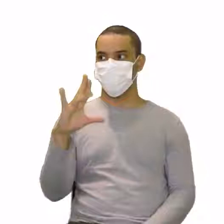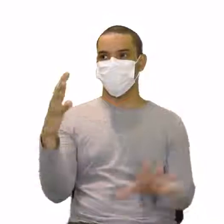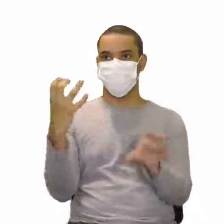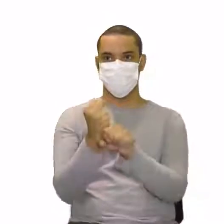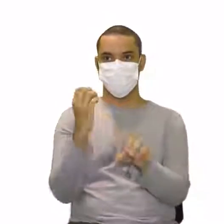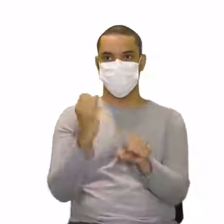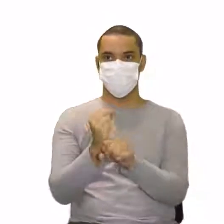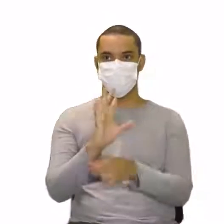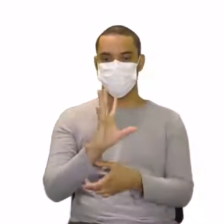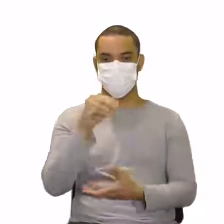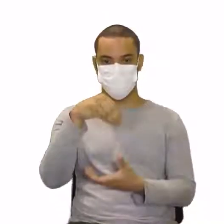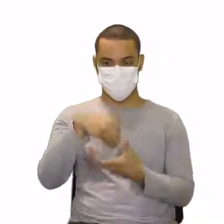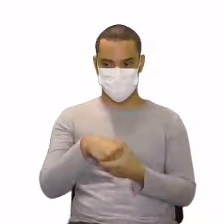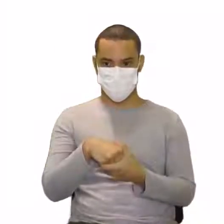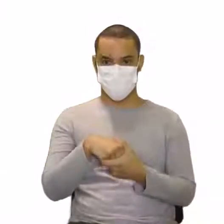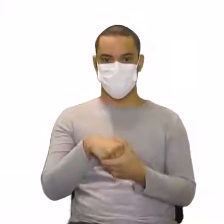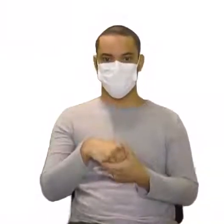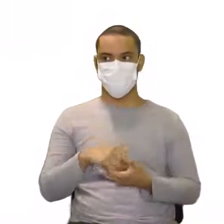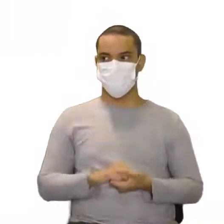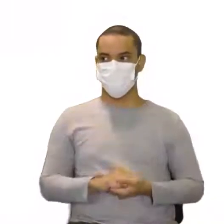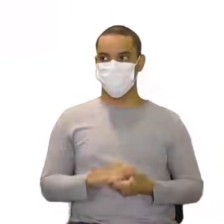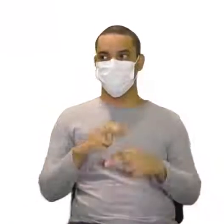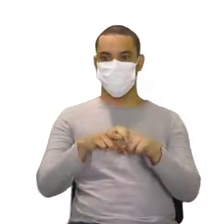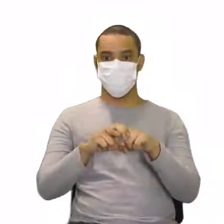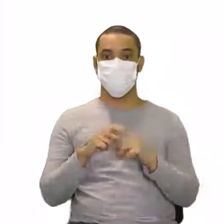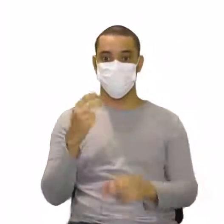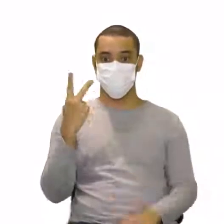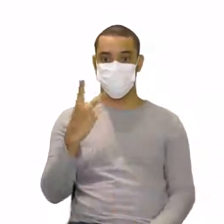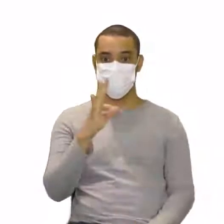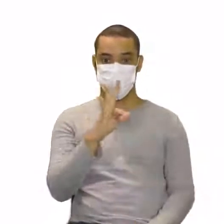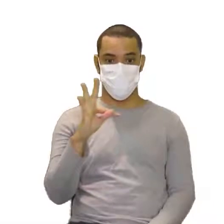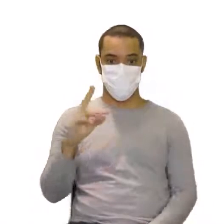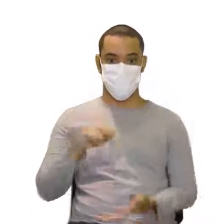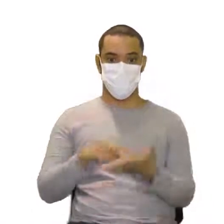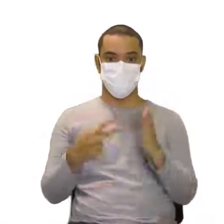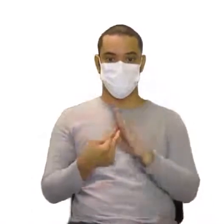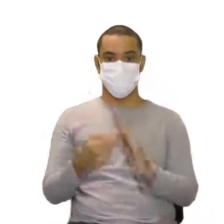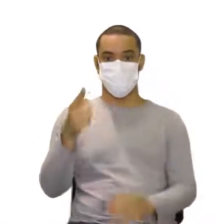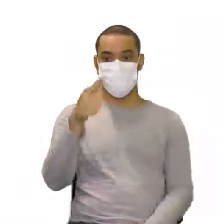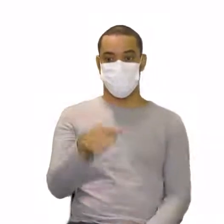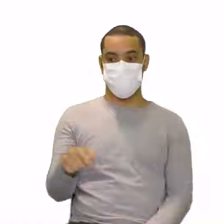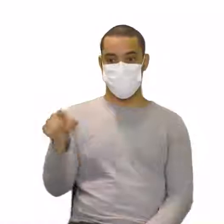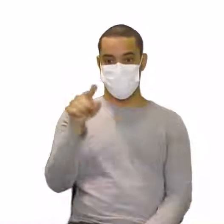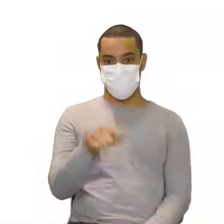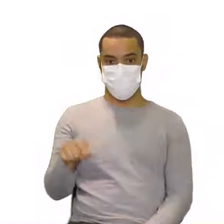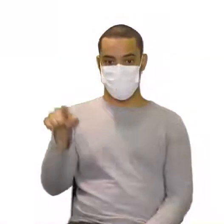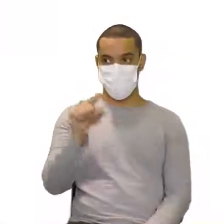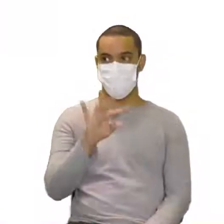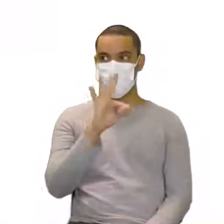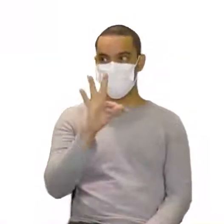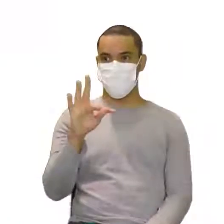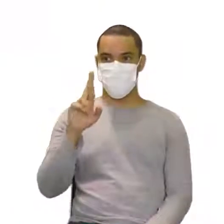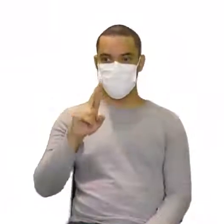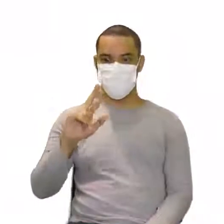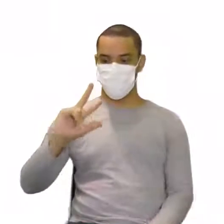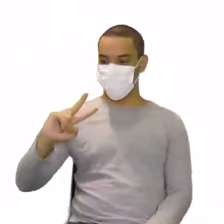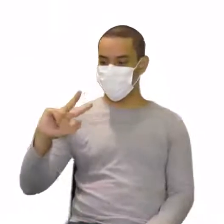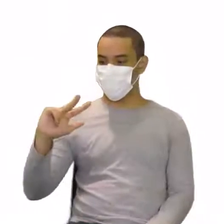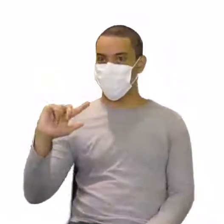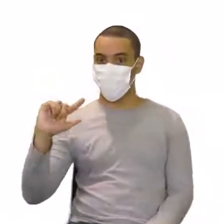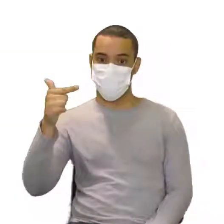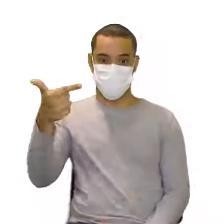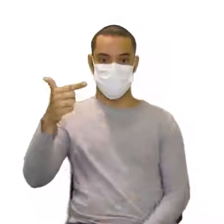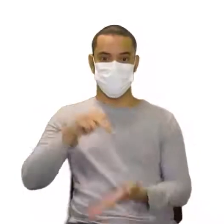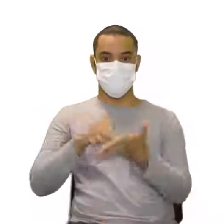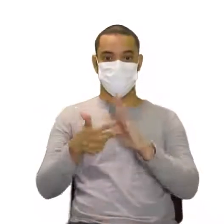aqui dentro, não é? 2πr é a circunferência. πr ao quadrado é a